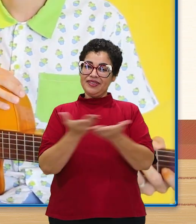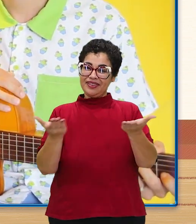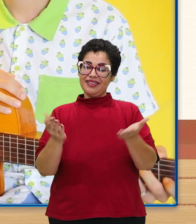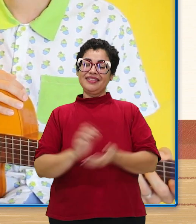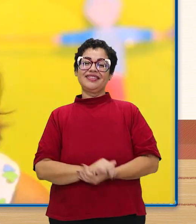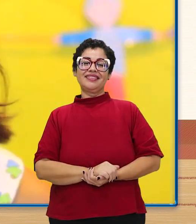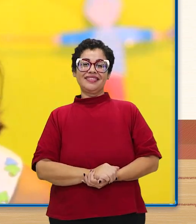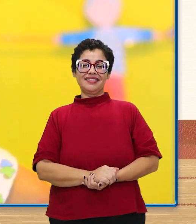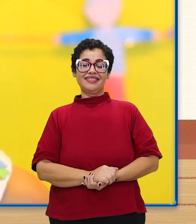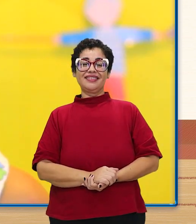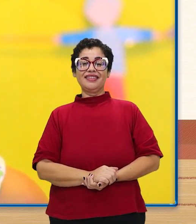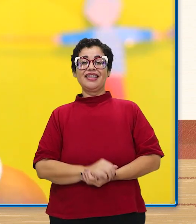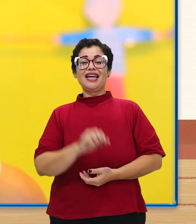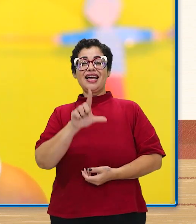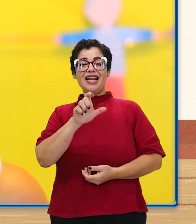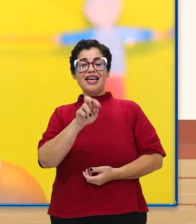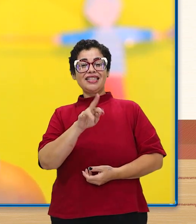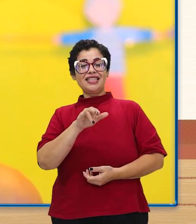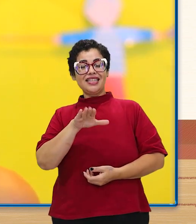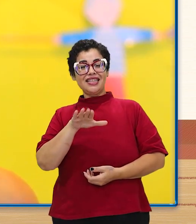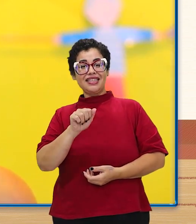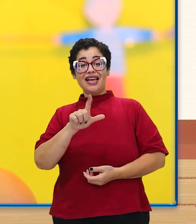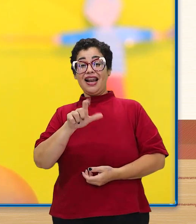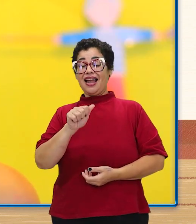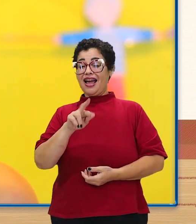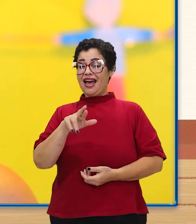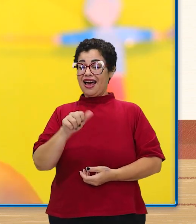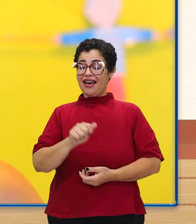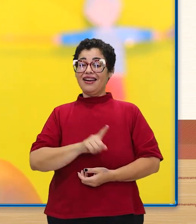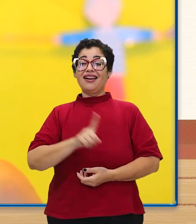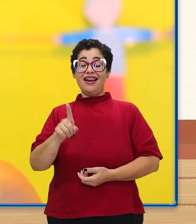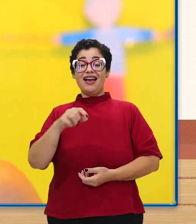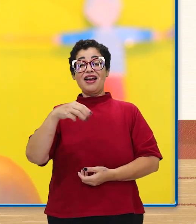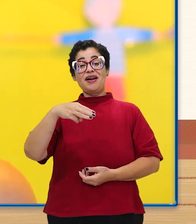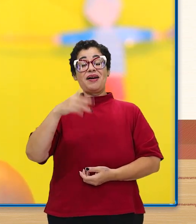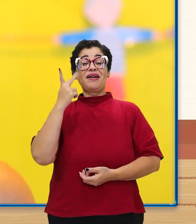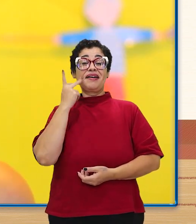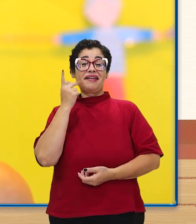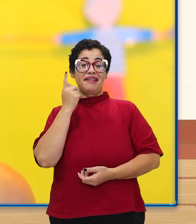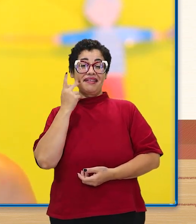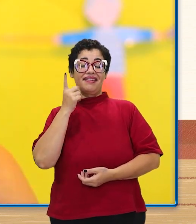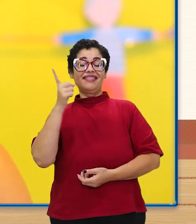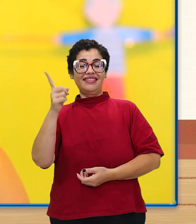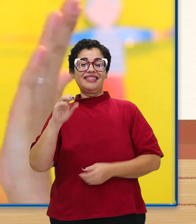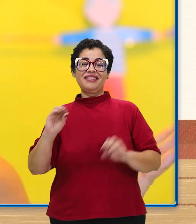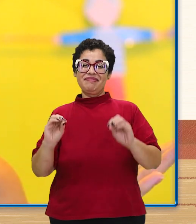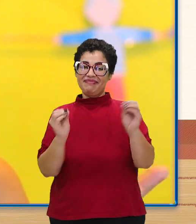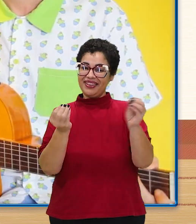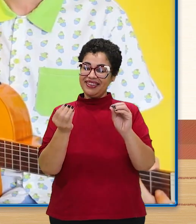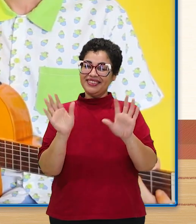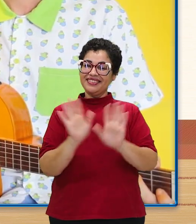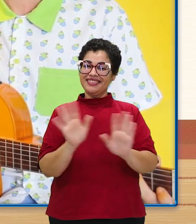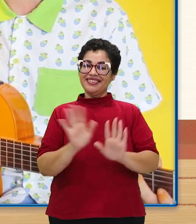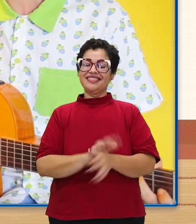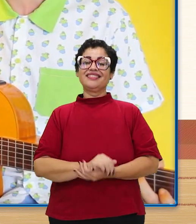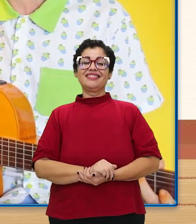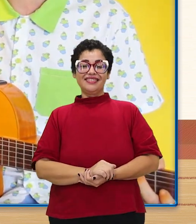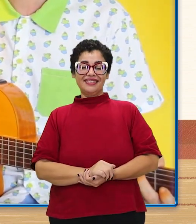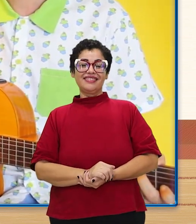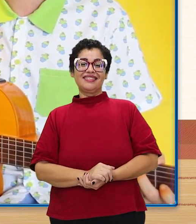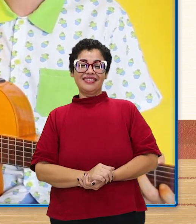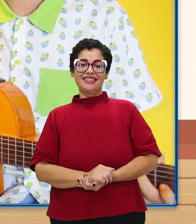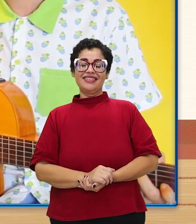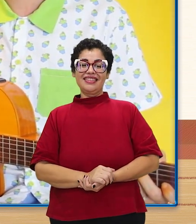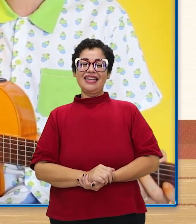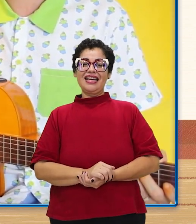para vocês. Beijos para Letícia e para Lara Borges, lá de Maceió, Alagoas. Ah, e para